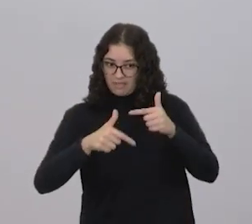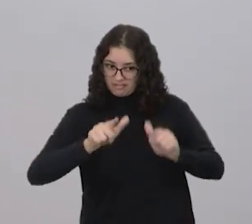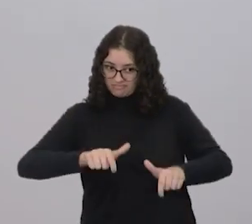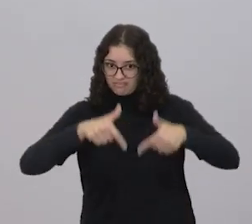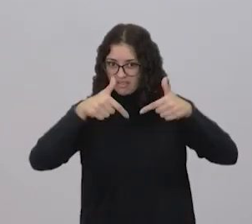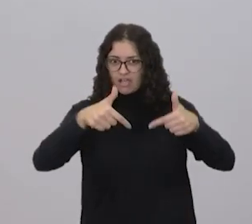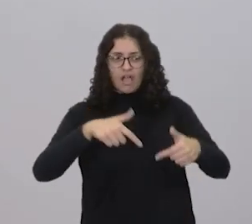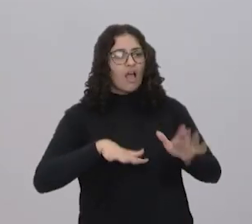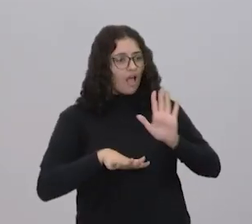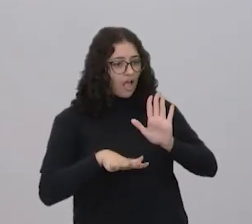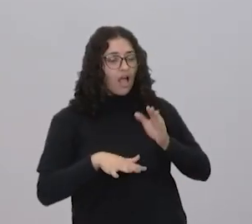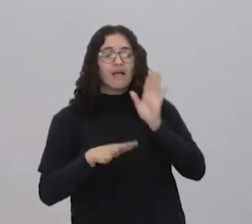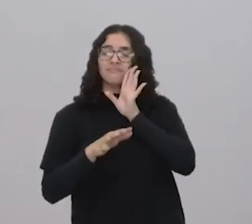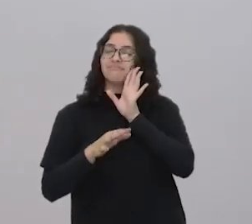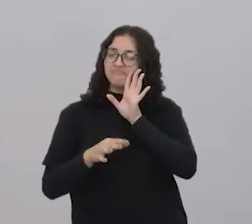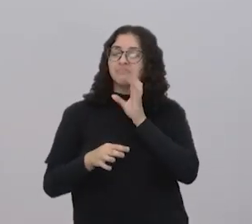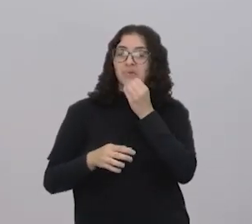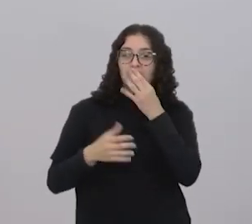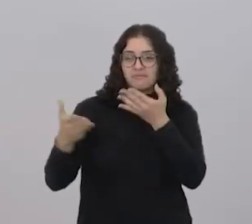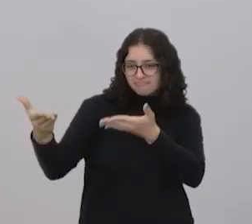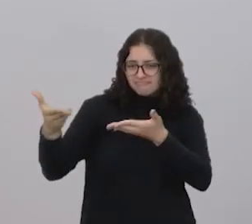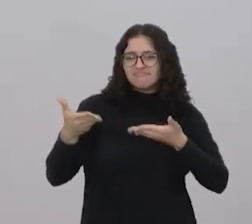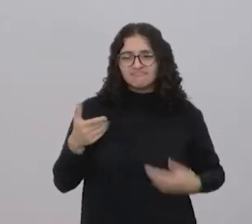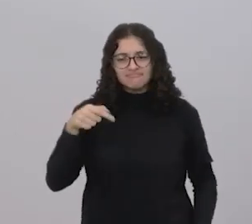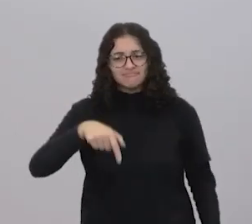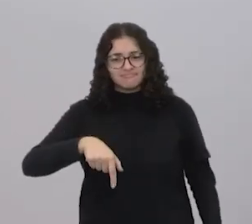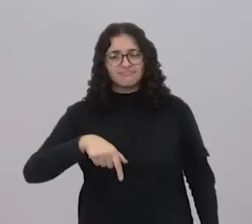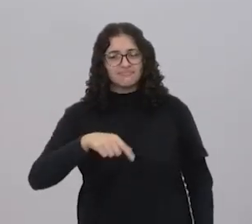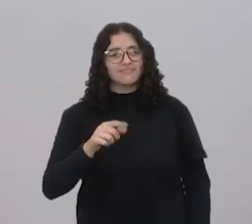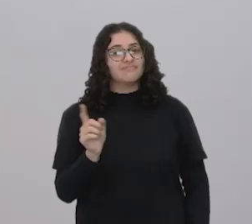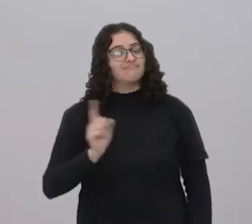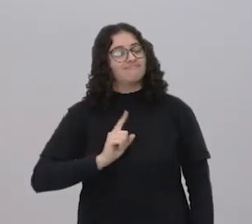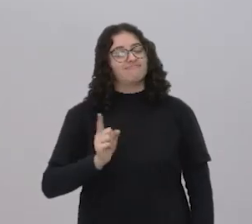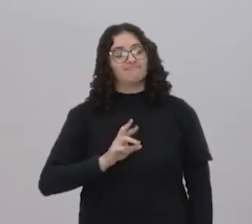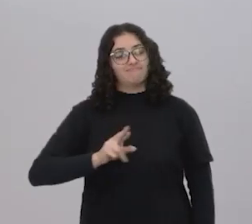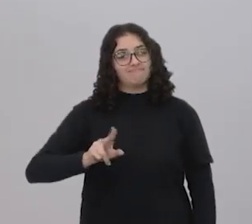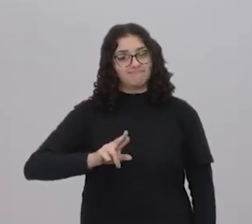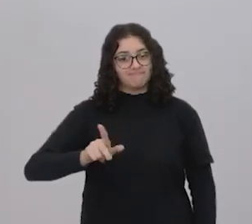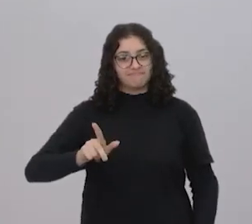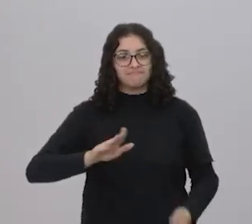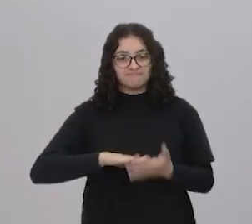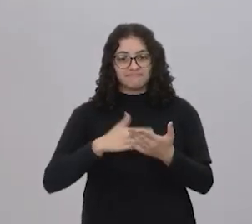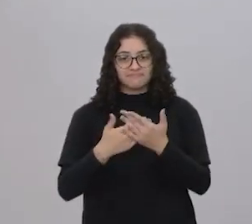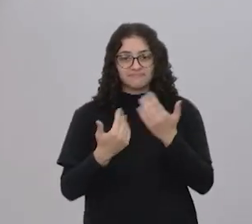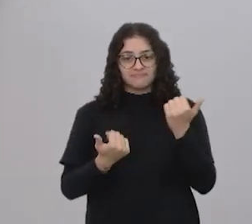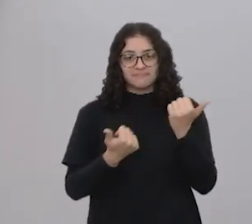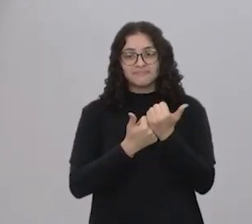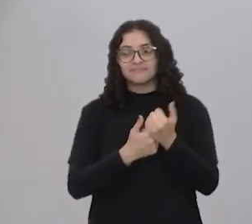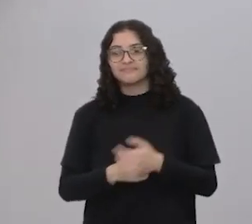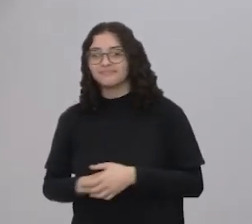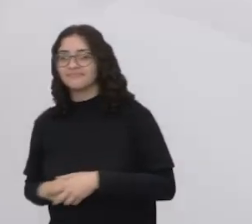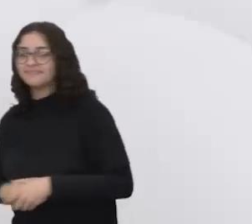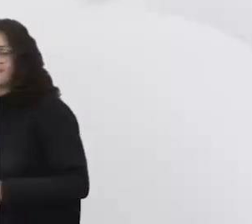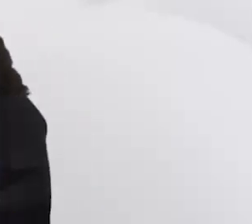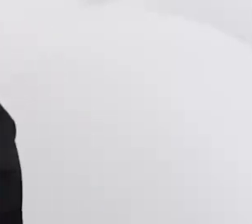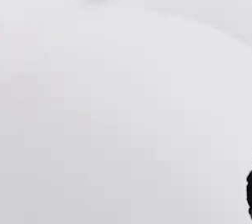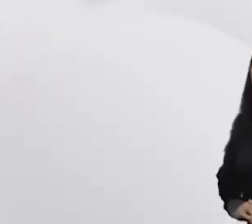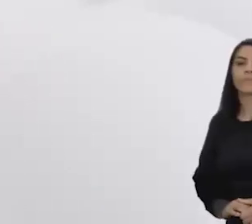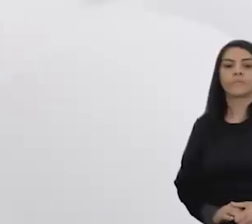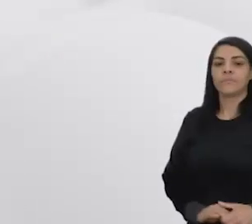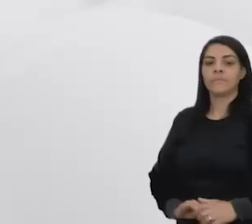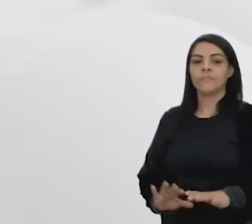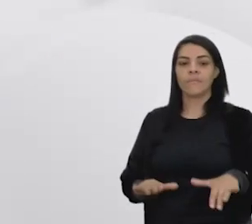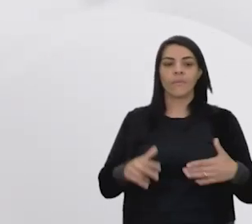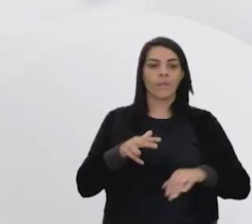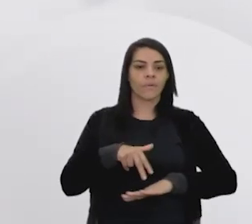Ah, sério? Ah, muito obrigado. Podem entrar aqui, a gente vai assinar o documento. Não. Foi uma luta árdua, tendo como